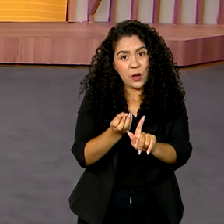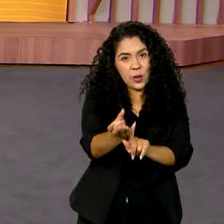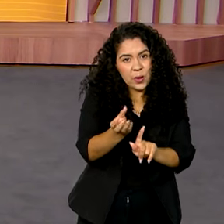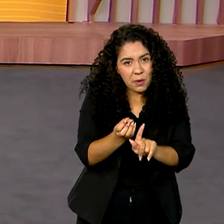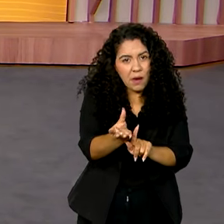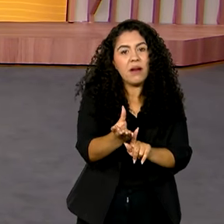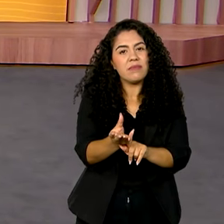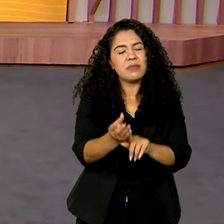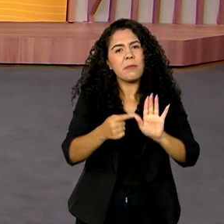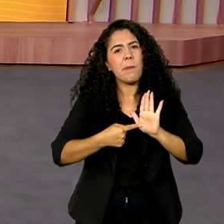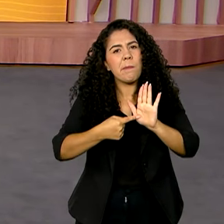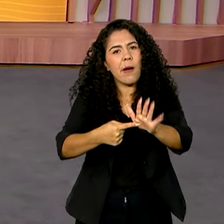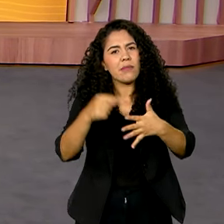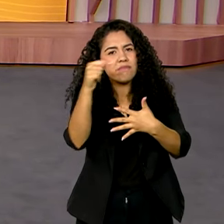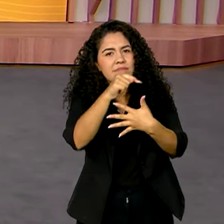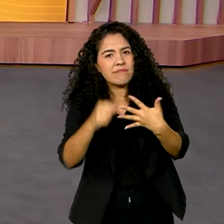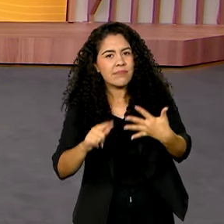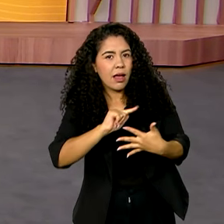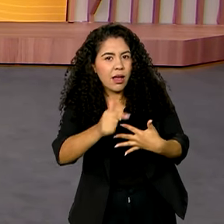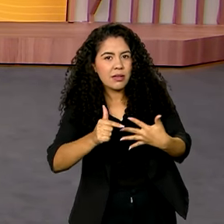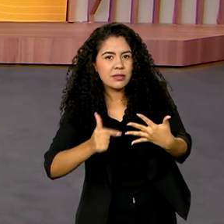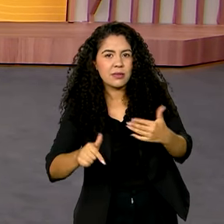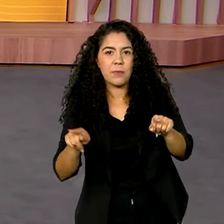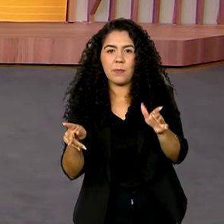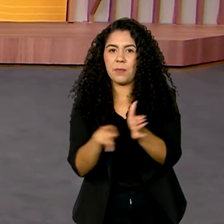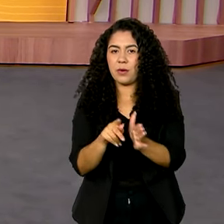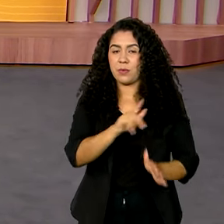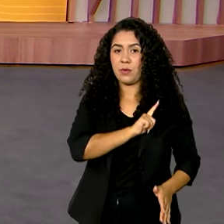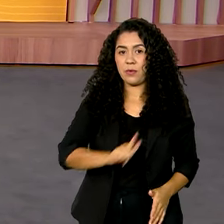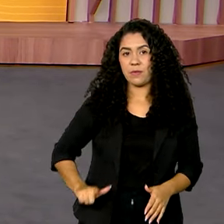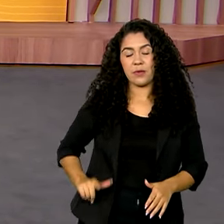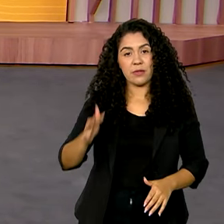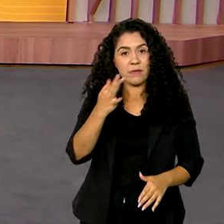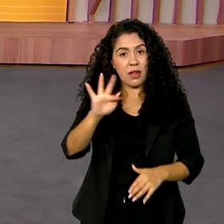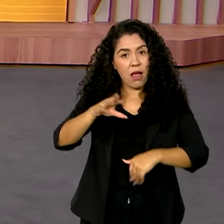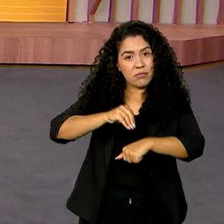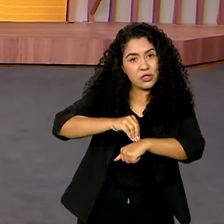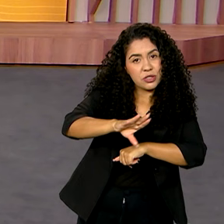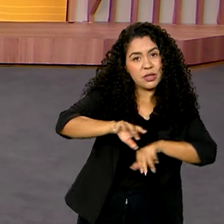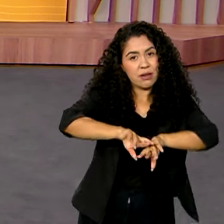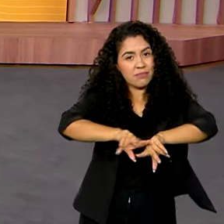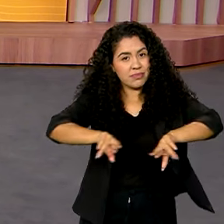programação mostrando todas as ações do governo federal com eventos ao vivo, dicas e